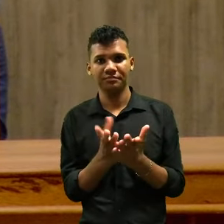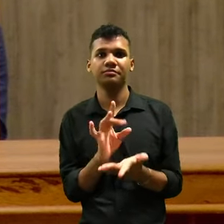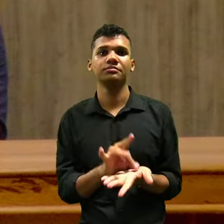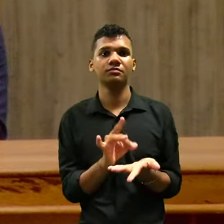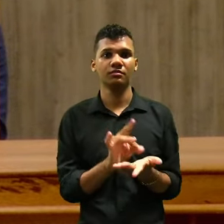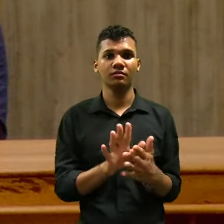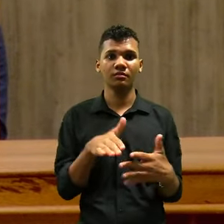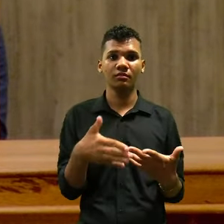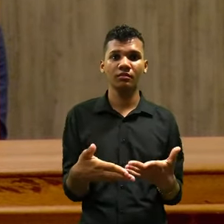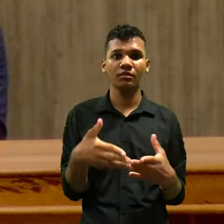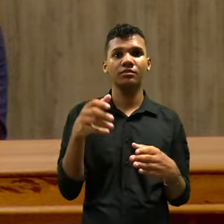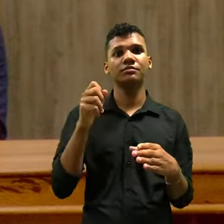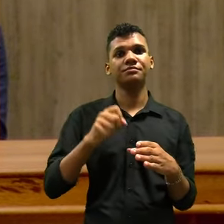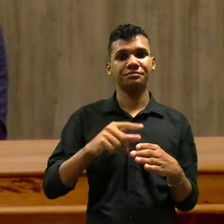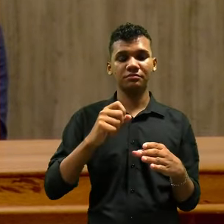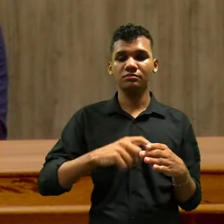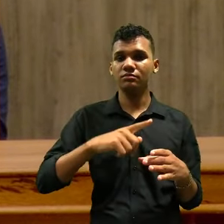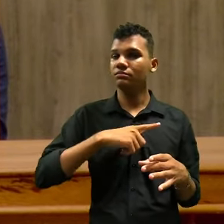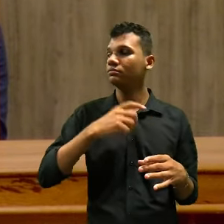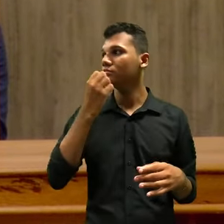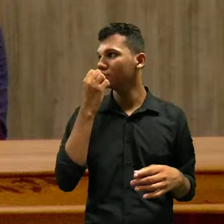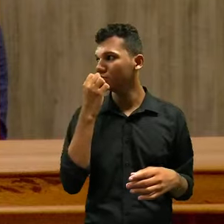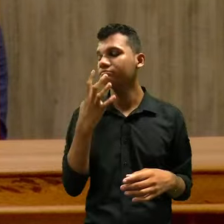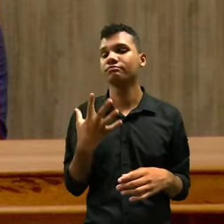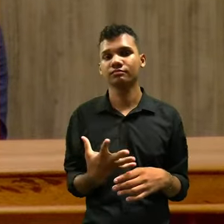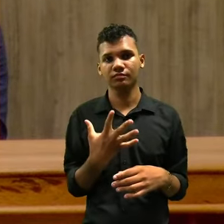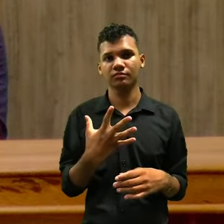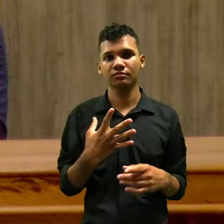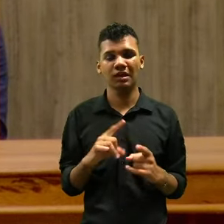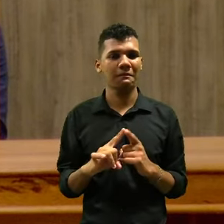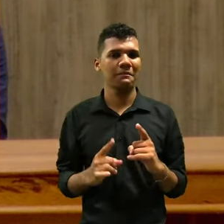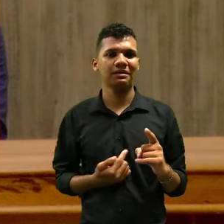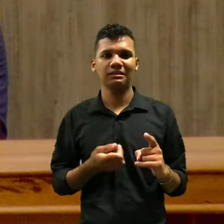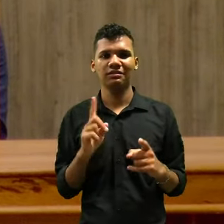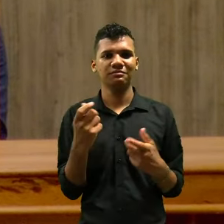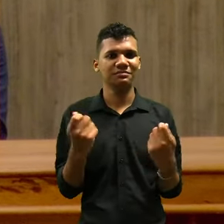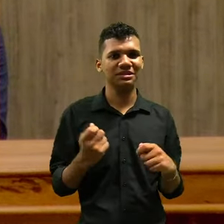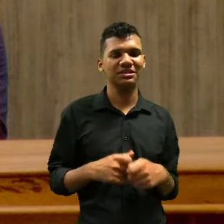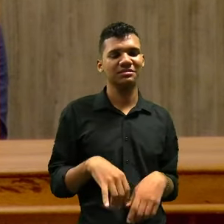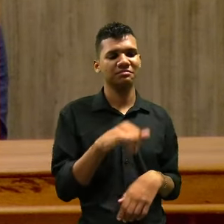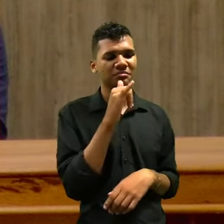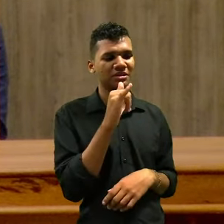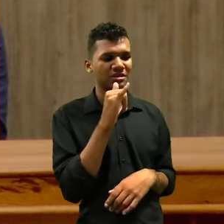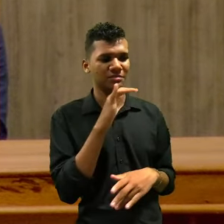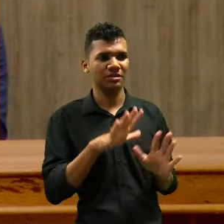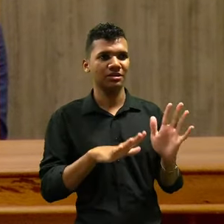semente caiu em Boa Terra não precisa botar